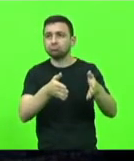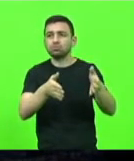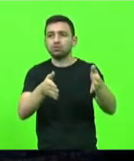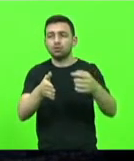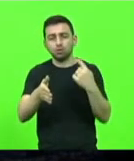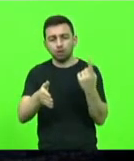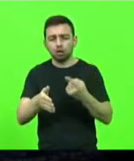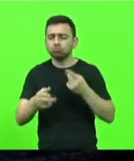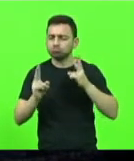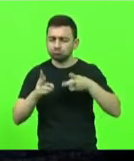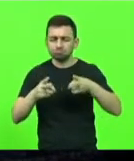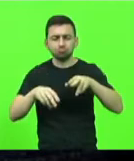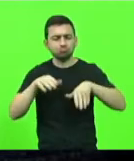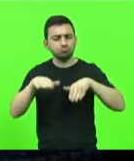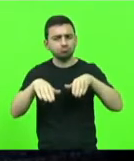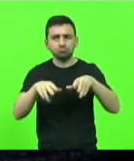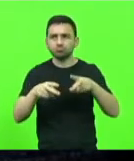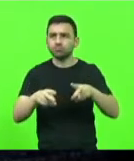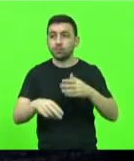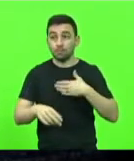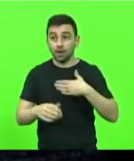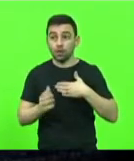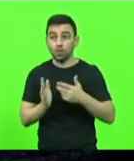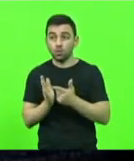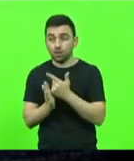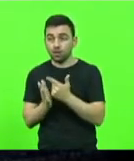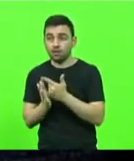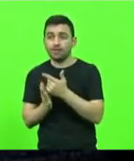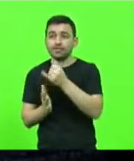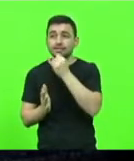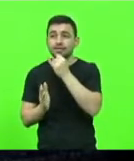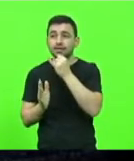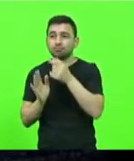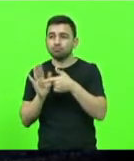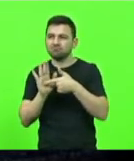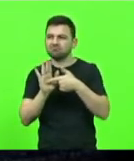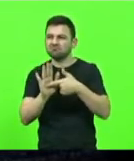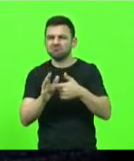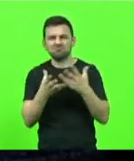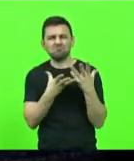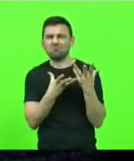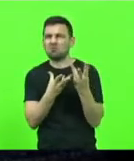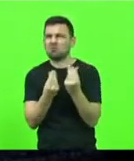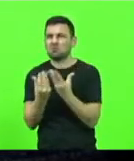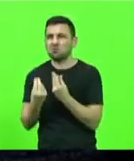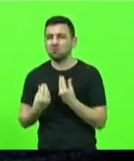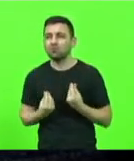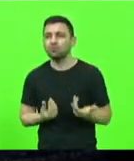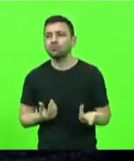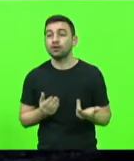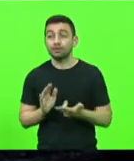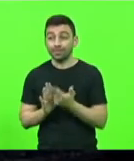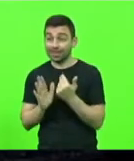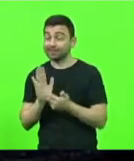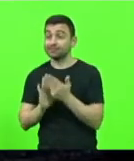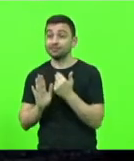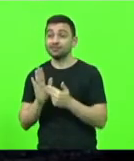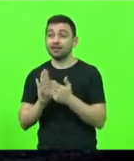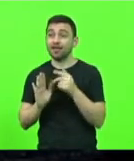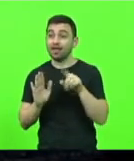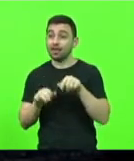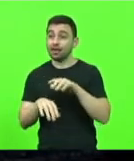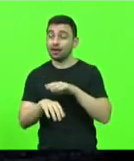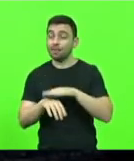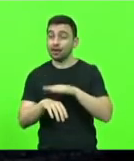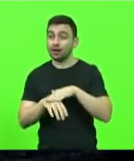nos faz seguir em frente no meu livro os exemplos João com design da Marcela feira em bar O